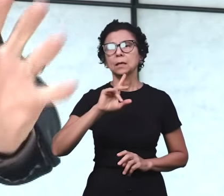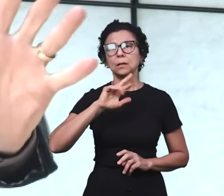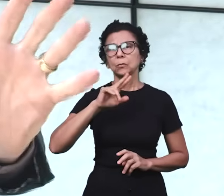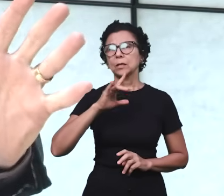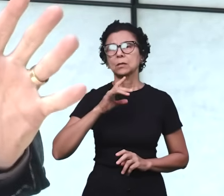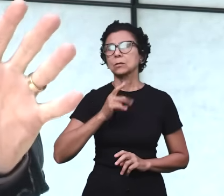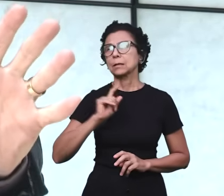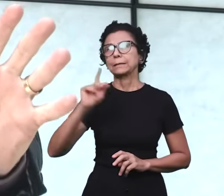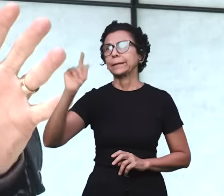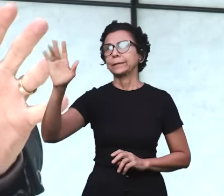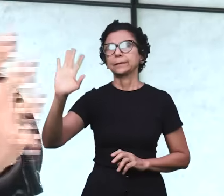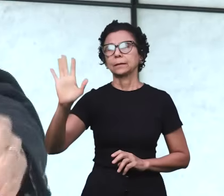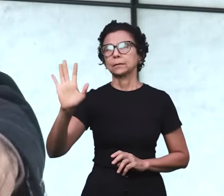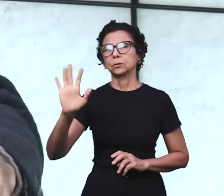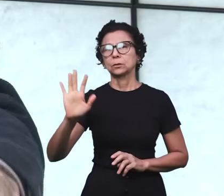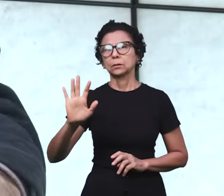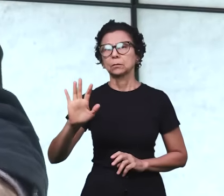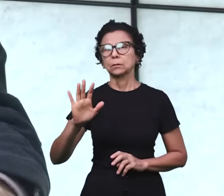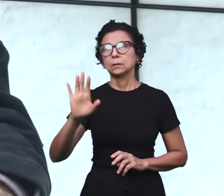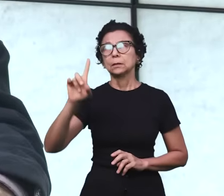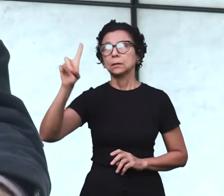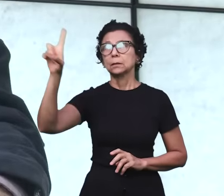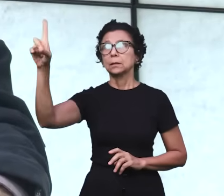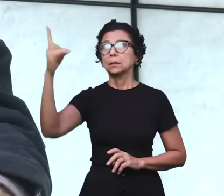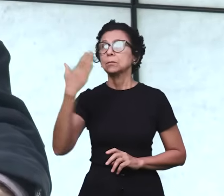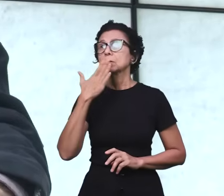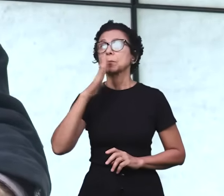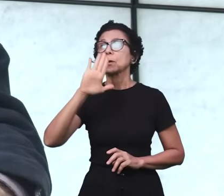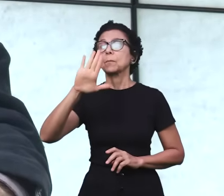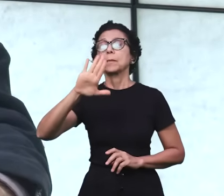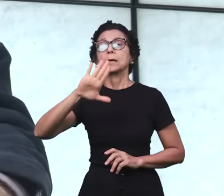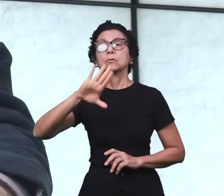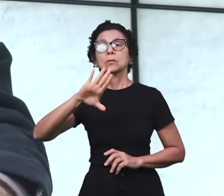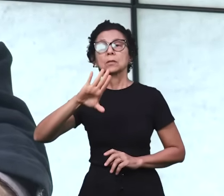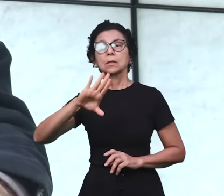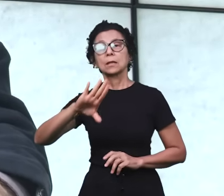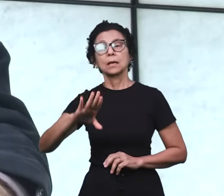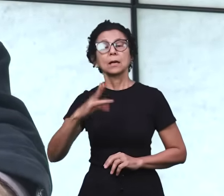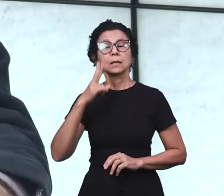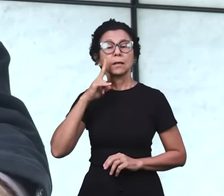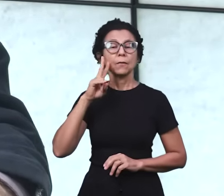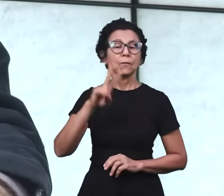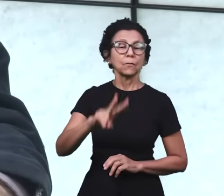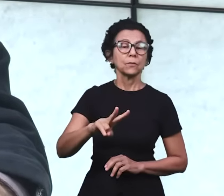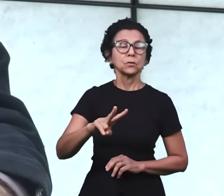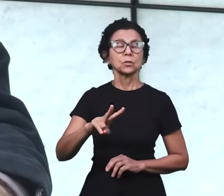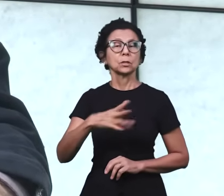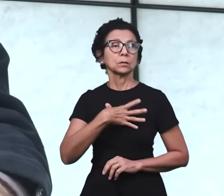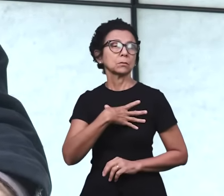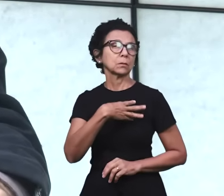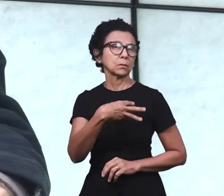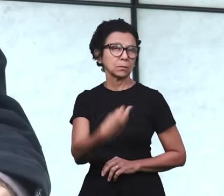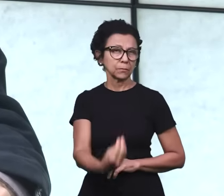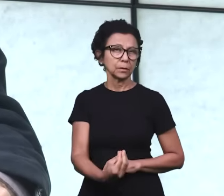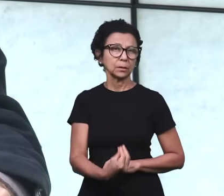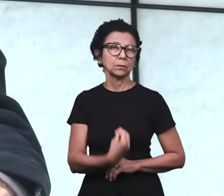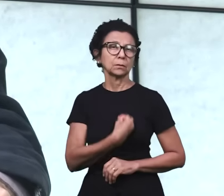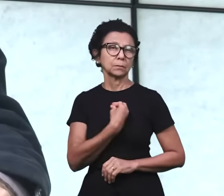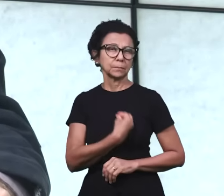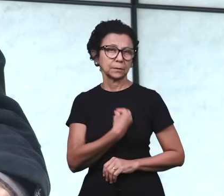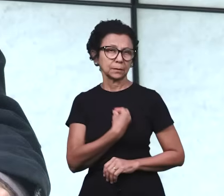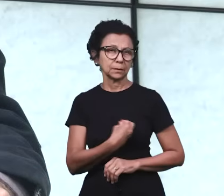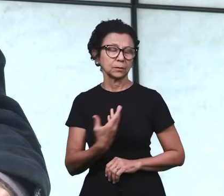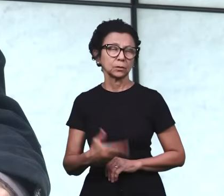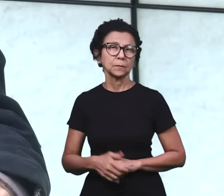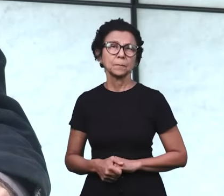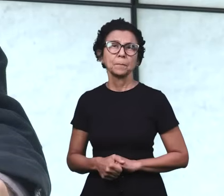só a integridade física, não. É a promessa de Deus, é a presença de Deus na vida dos filhos ali que você está orando, você